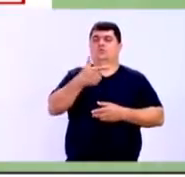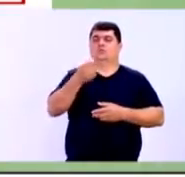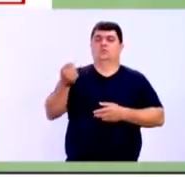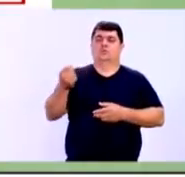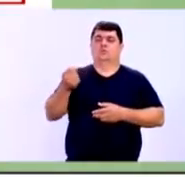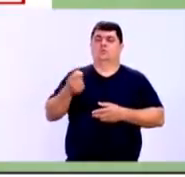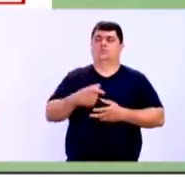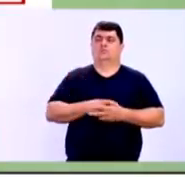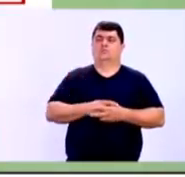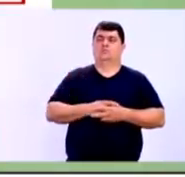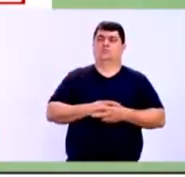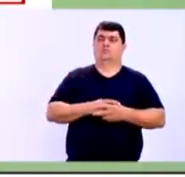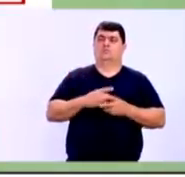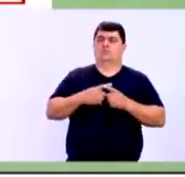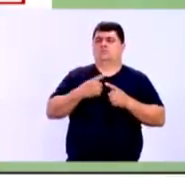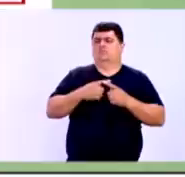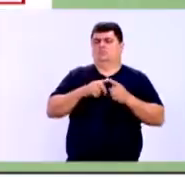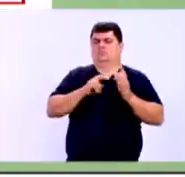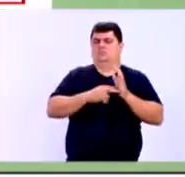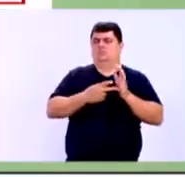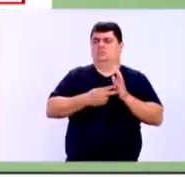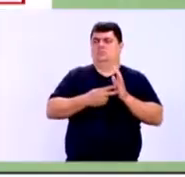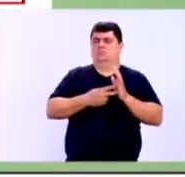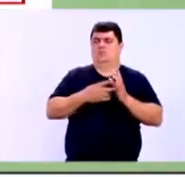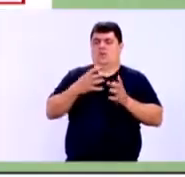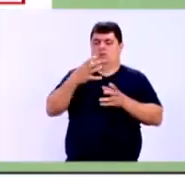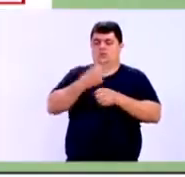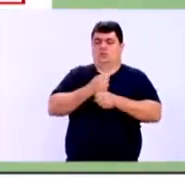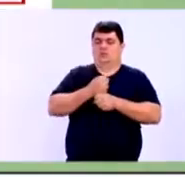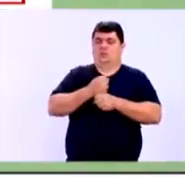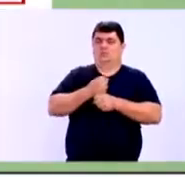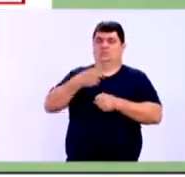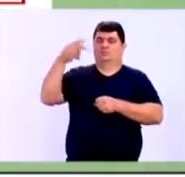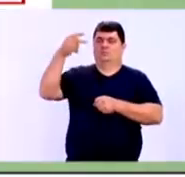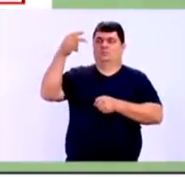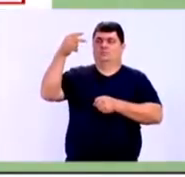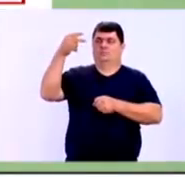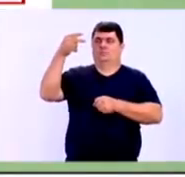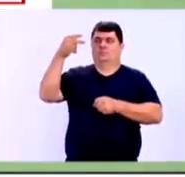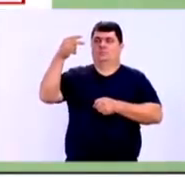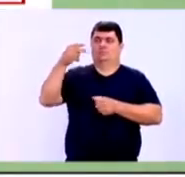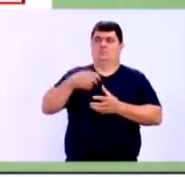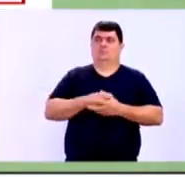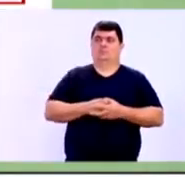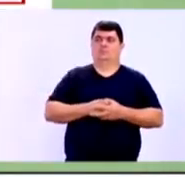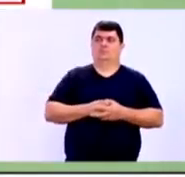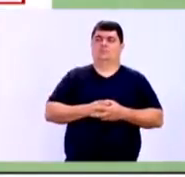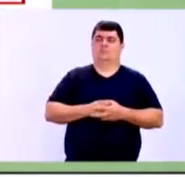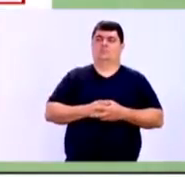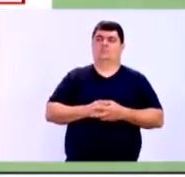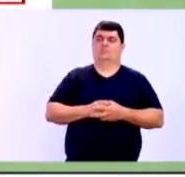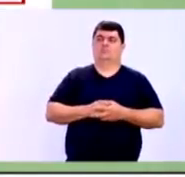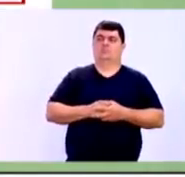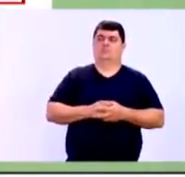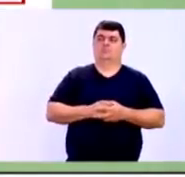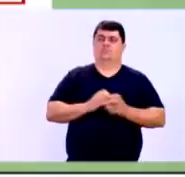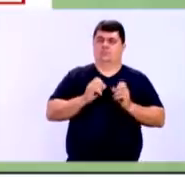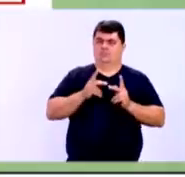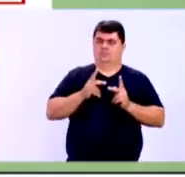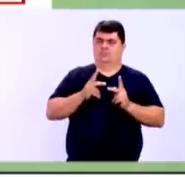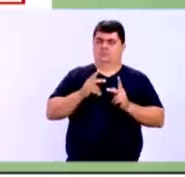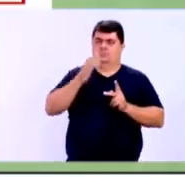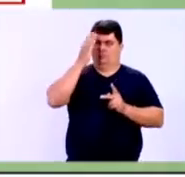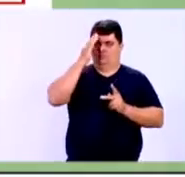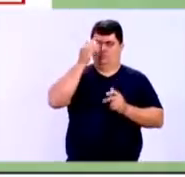21.200. O que significa esse 21.200? A soma dos dois valores das compras. Até aí tudo certo,